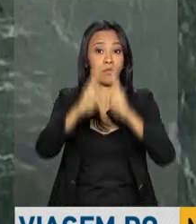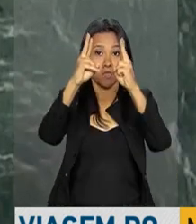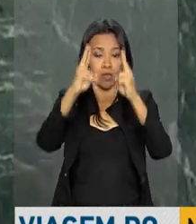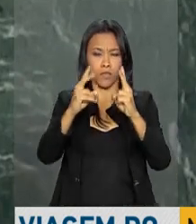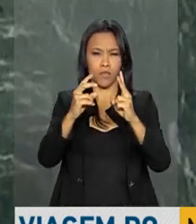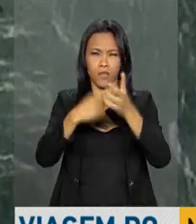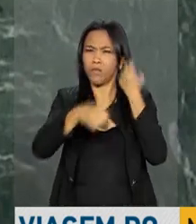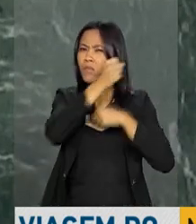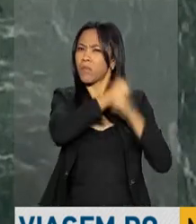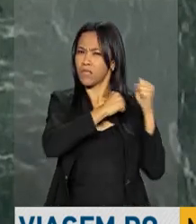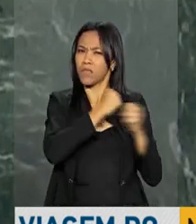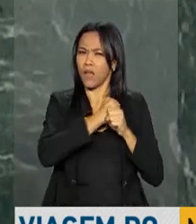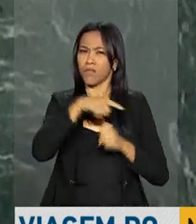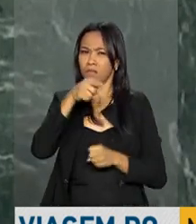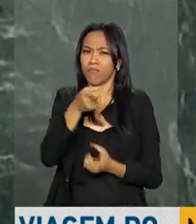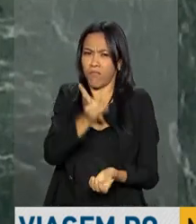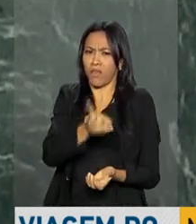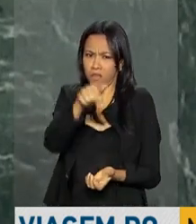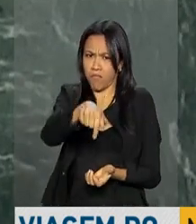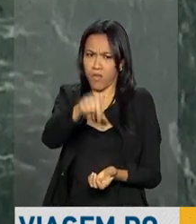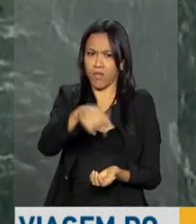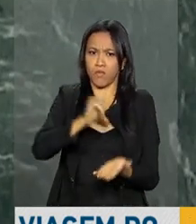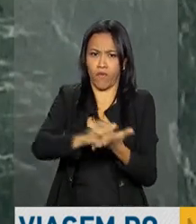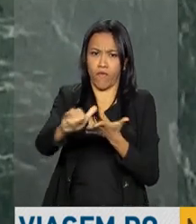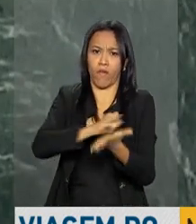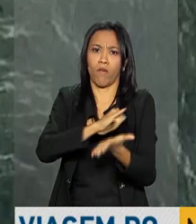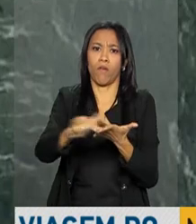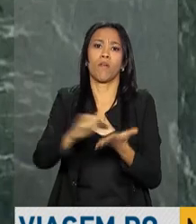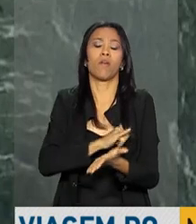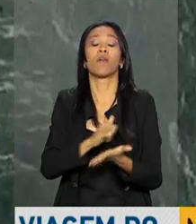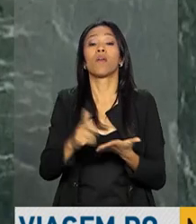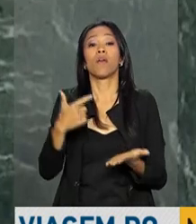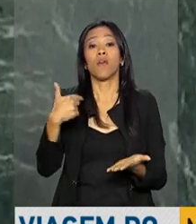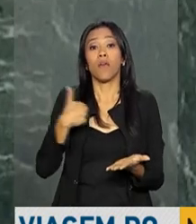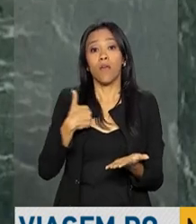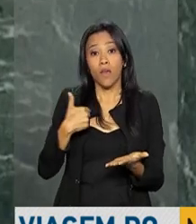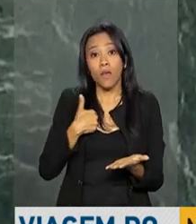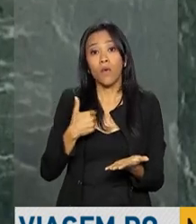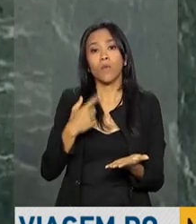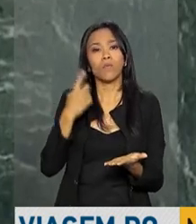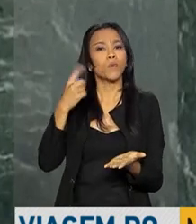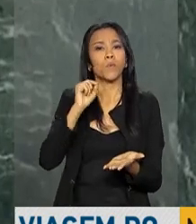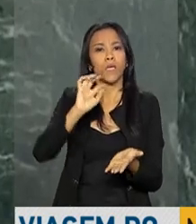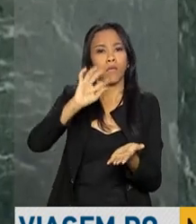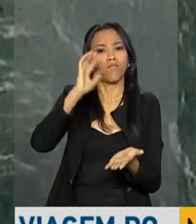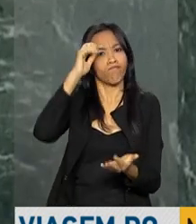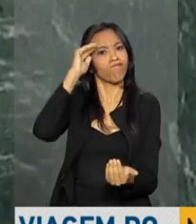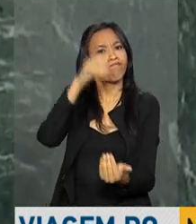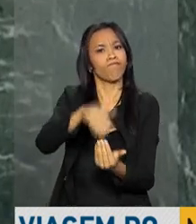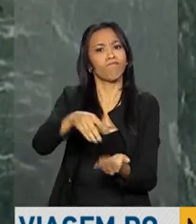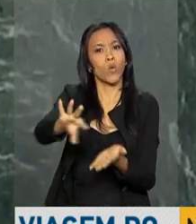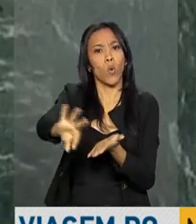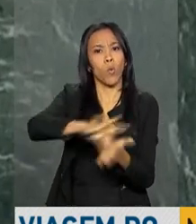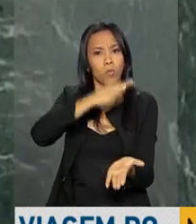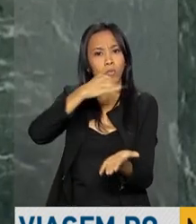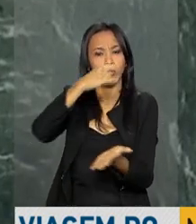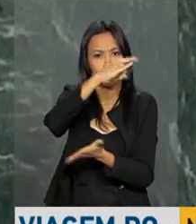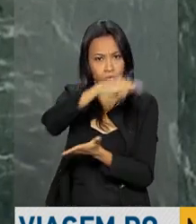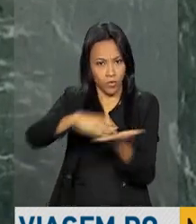aqui mesmo em Nova York, depositei o instrumento de ratificação do Acordo pelo